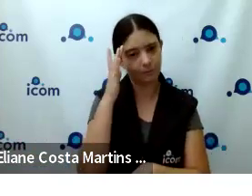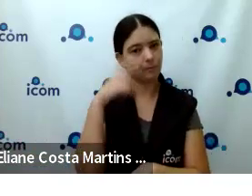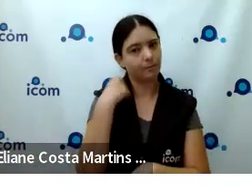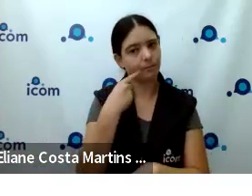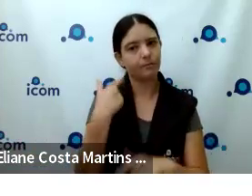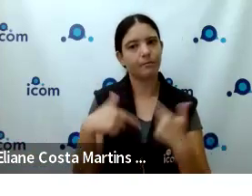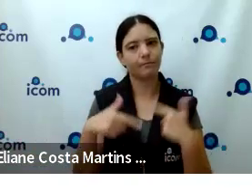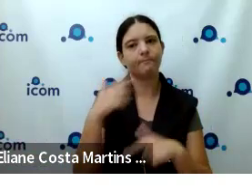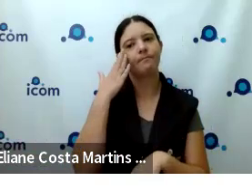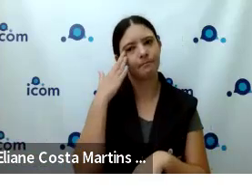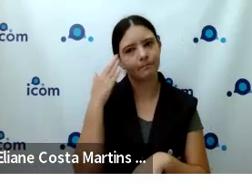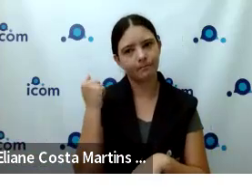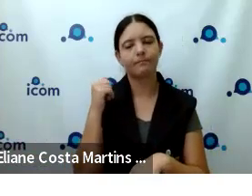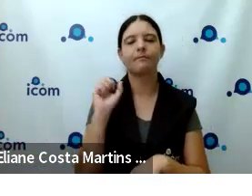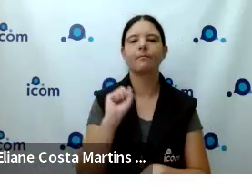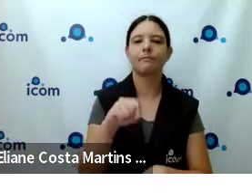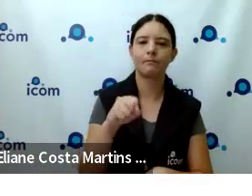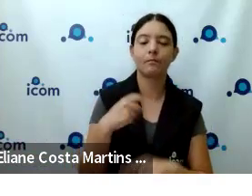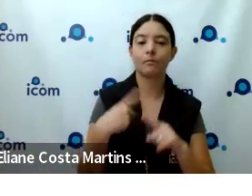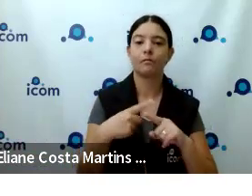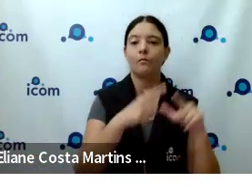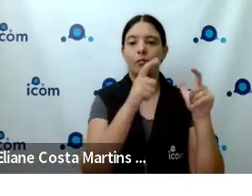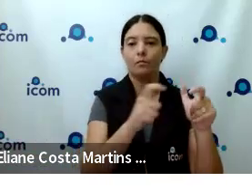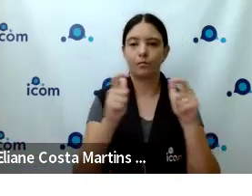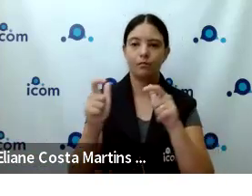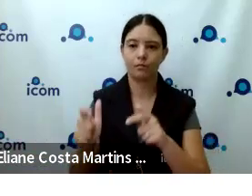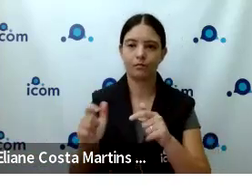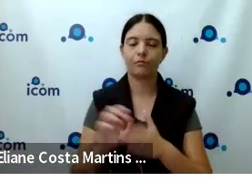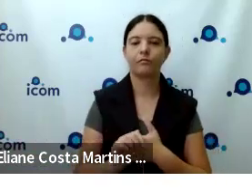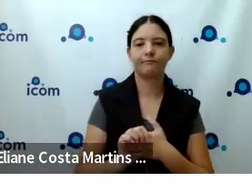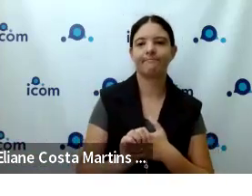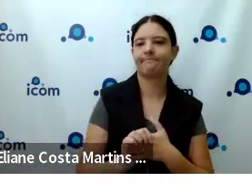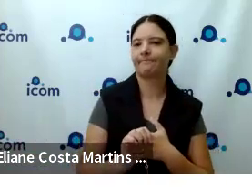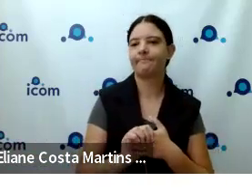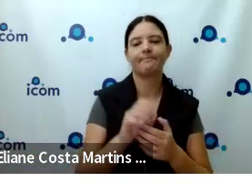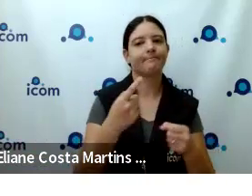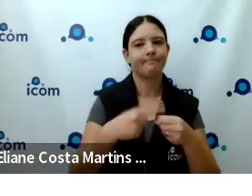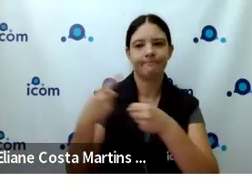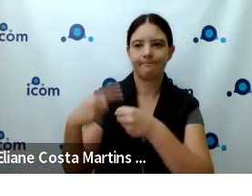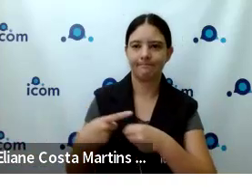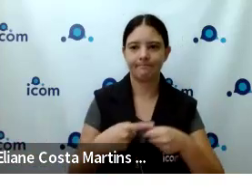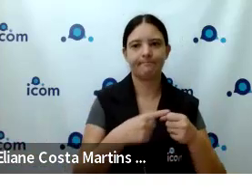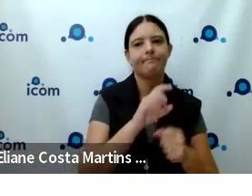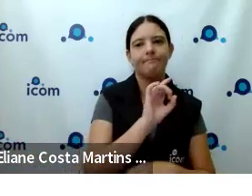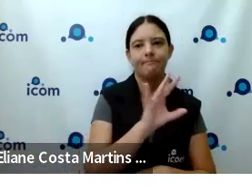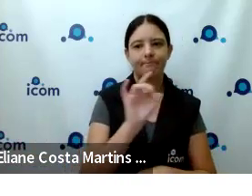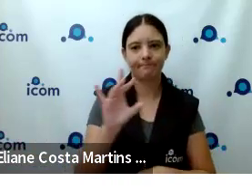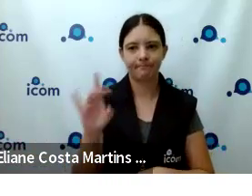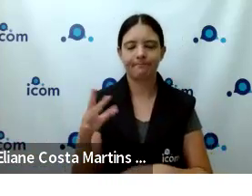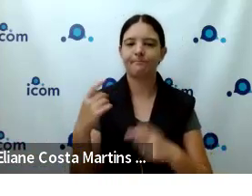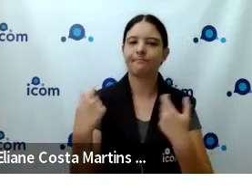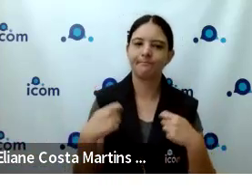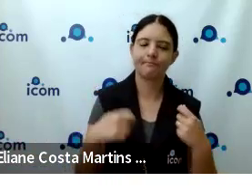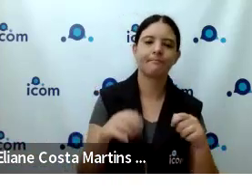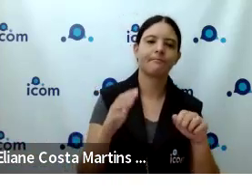sabe, em cada lugar, em cada confim do Brasil, para se fazer o